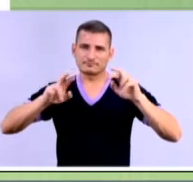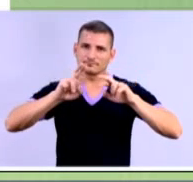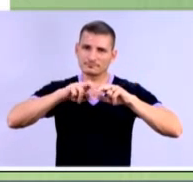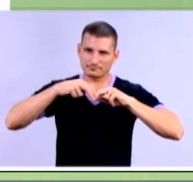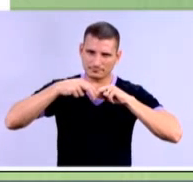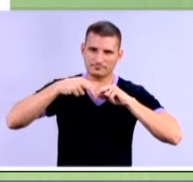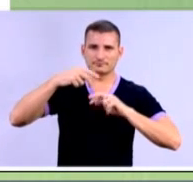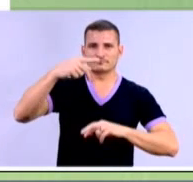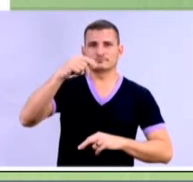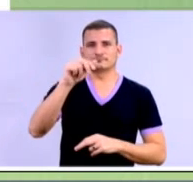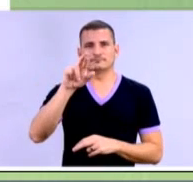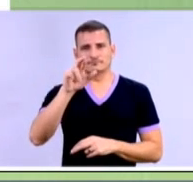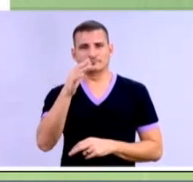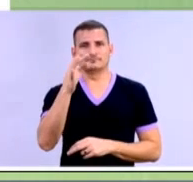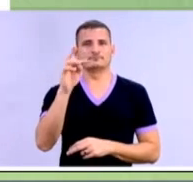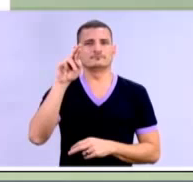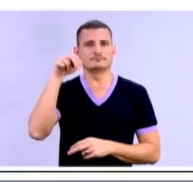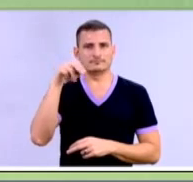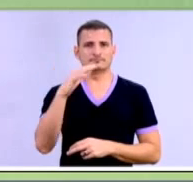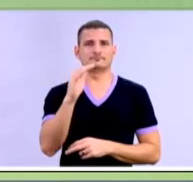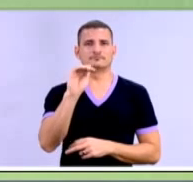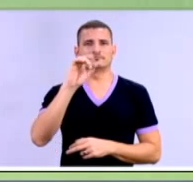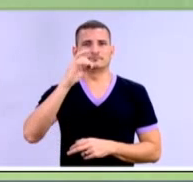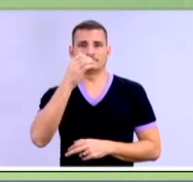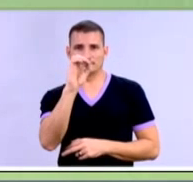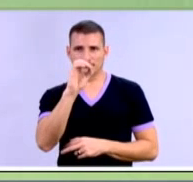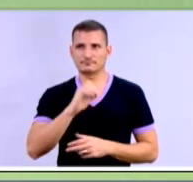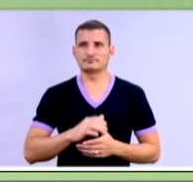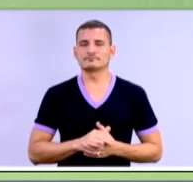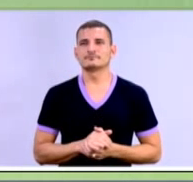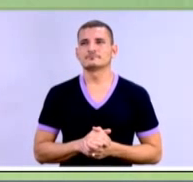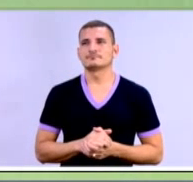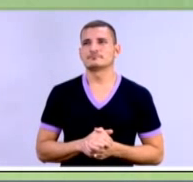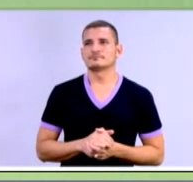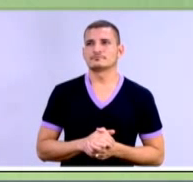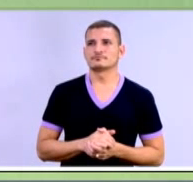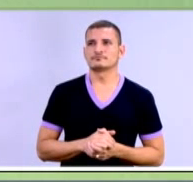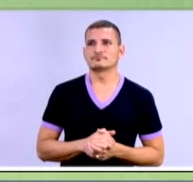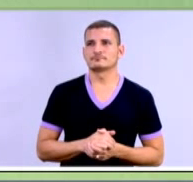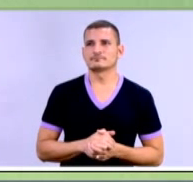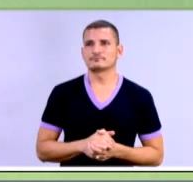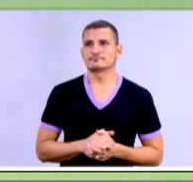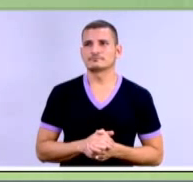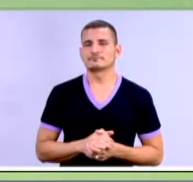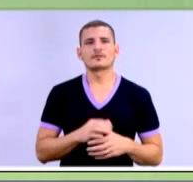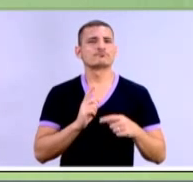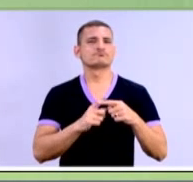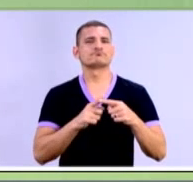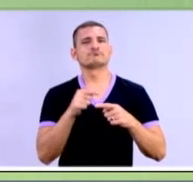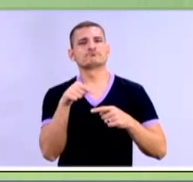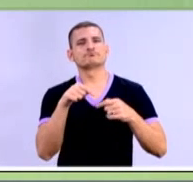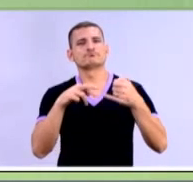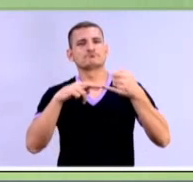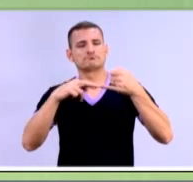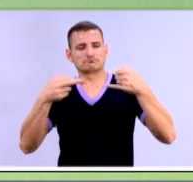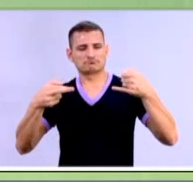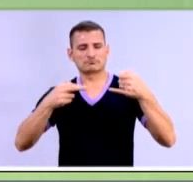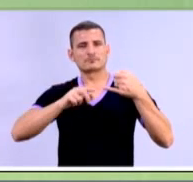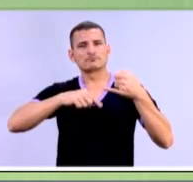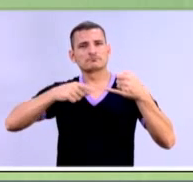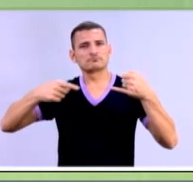chamado de par trançado. Certo, mas por que então esses fios estão trançados? Tem algum